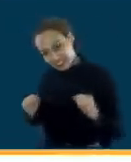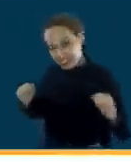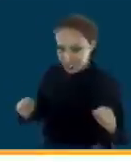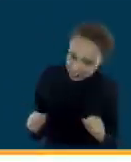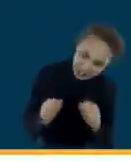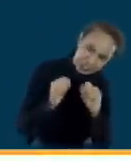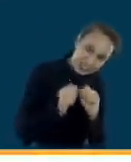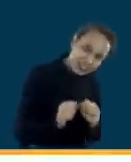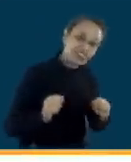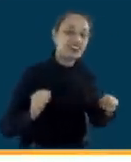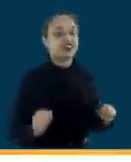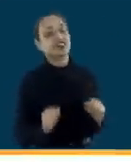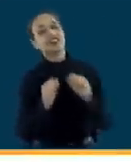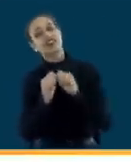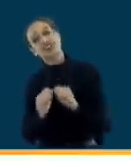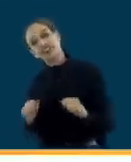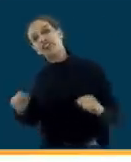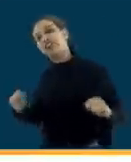oi, lerê,